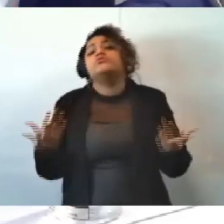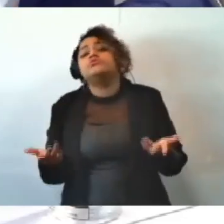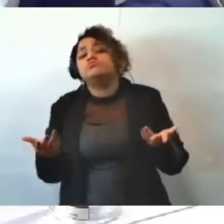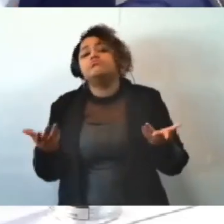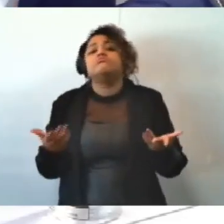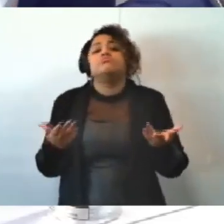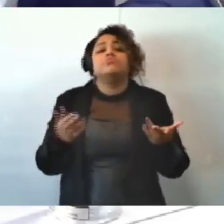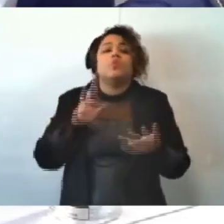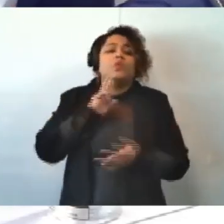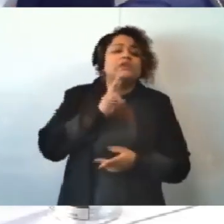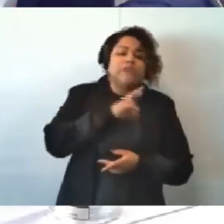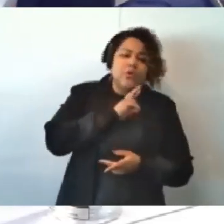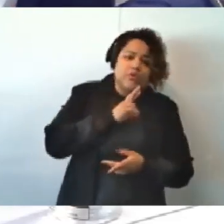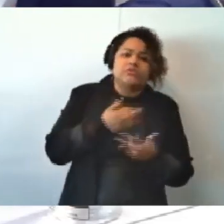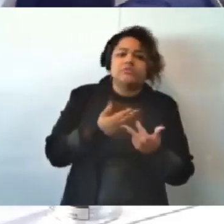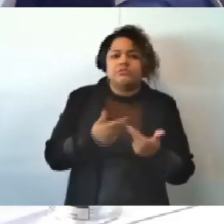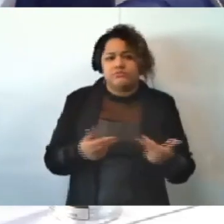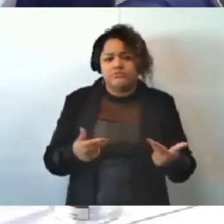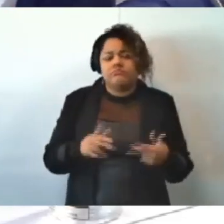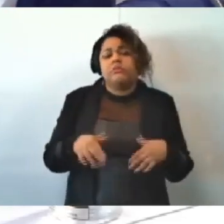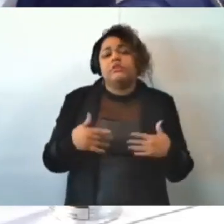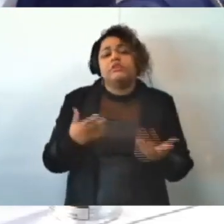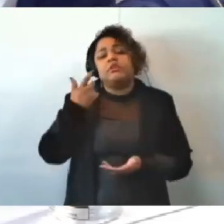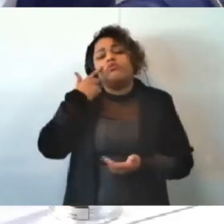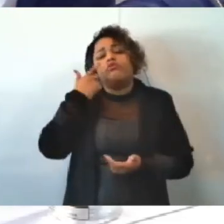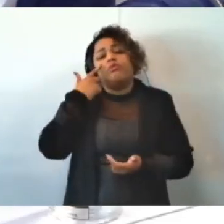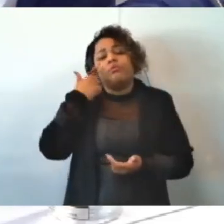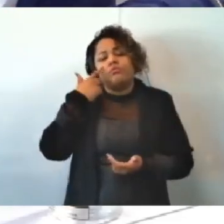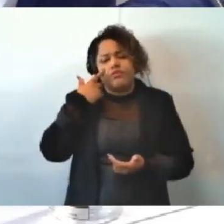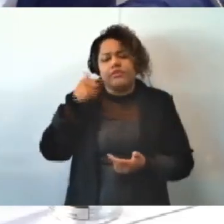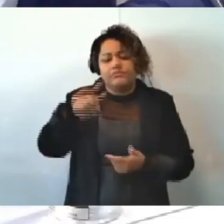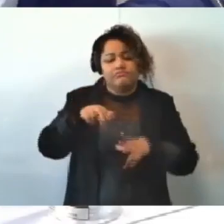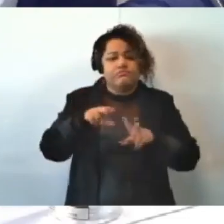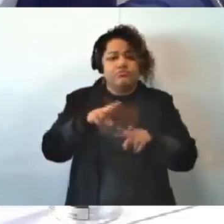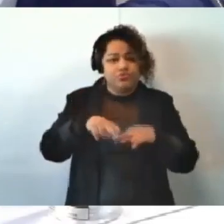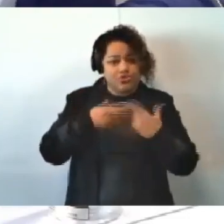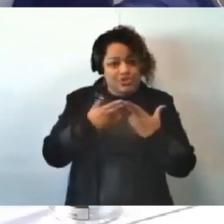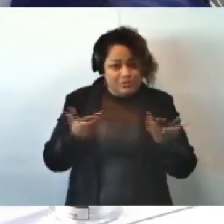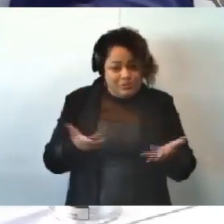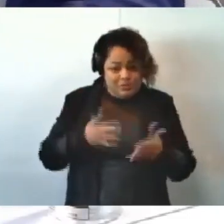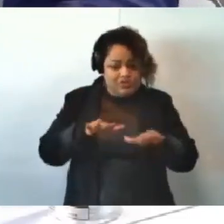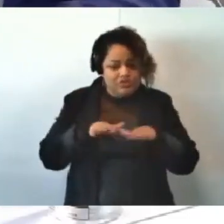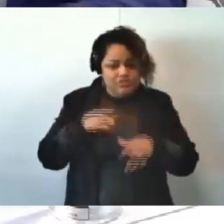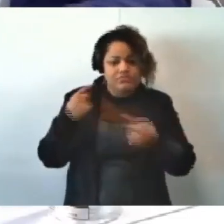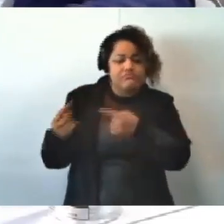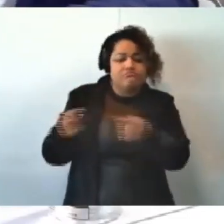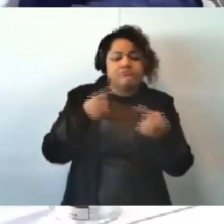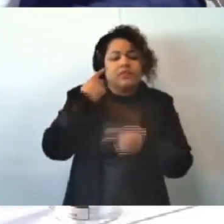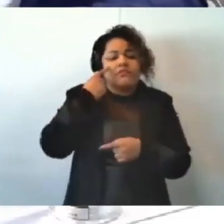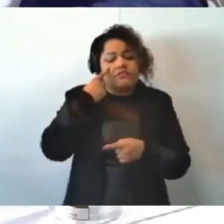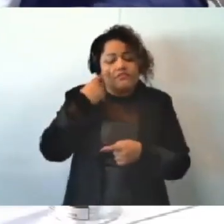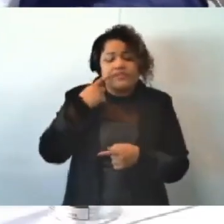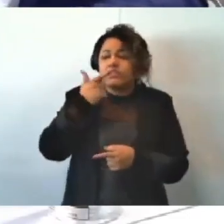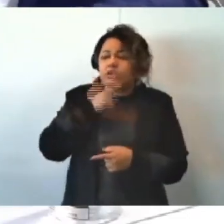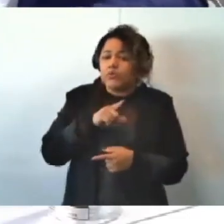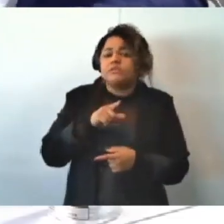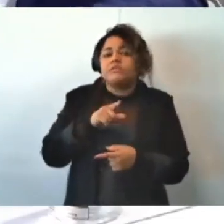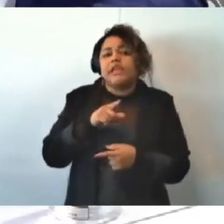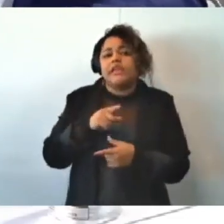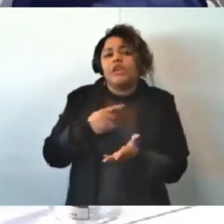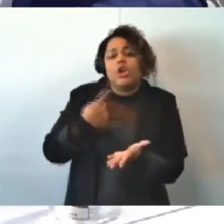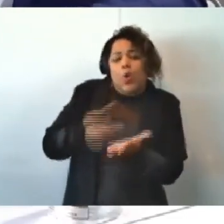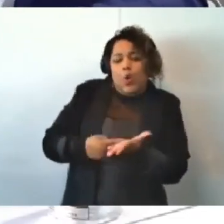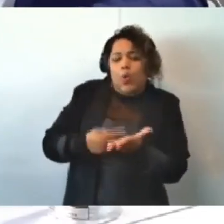chegamos aí a um consenso, que é o motivo dessa audiência pública. Obrigado por estar aqui ao seu lado, vereador Reinaldo